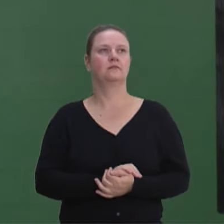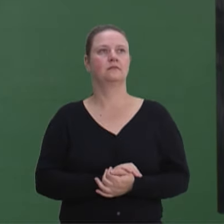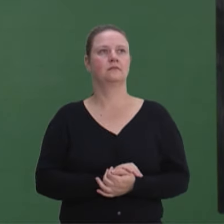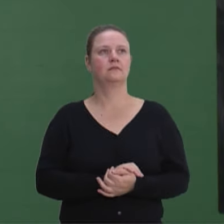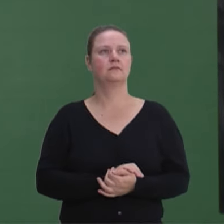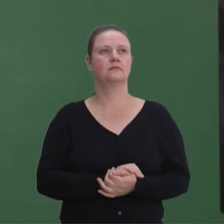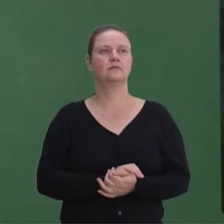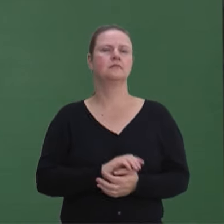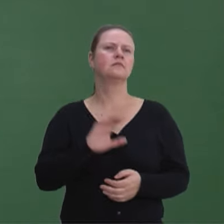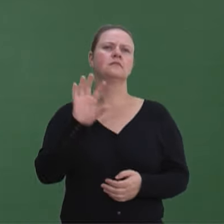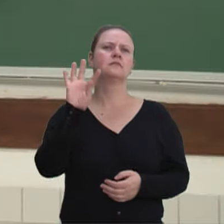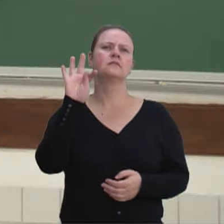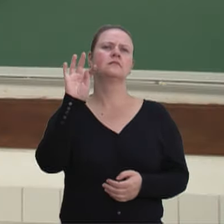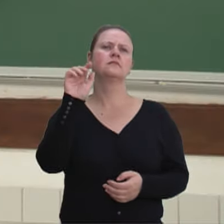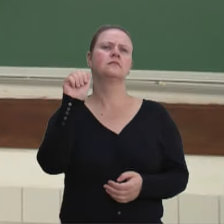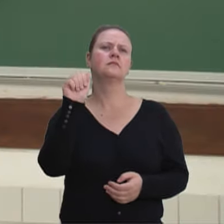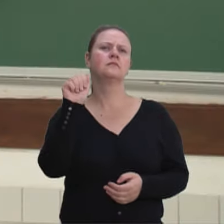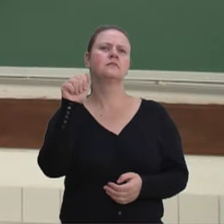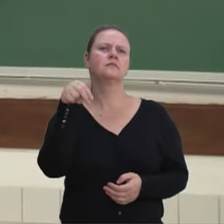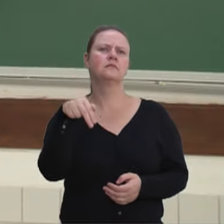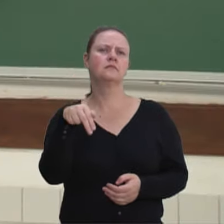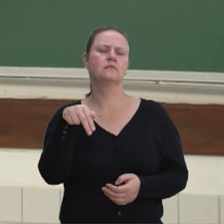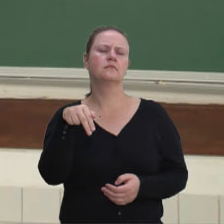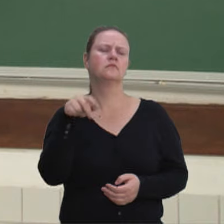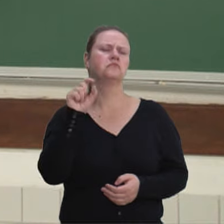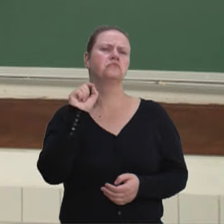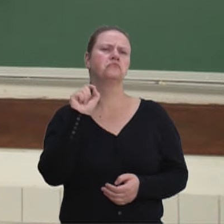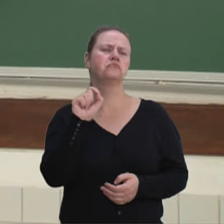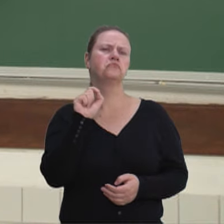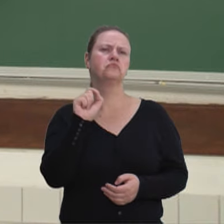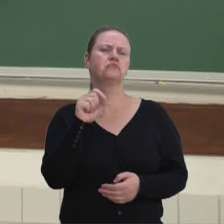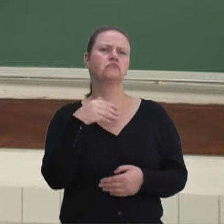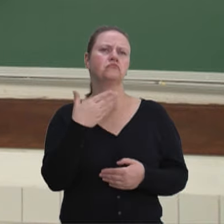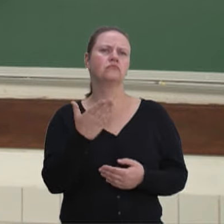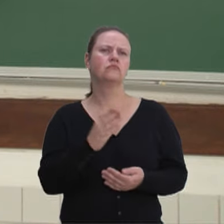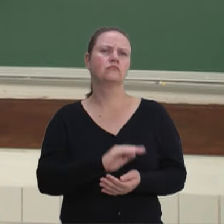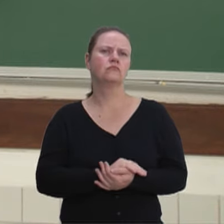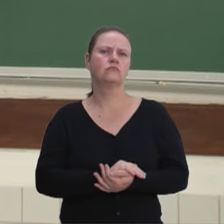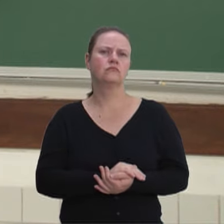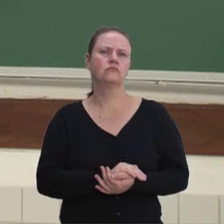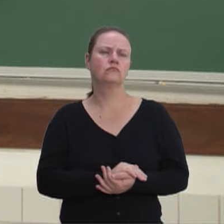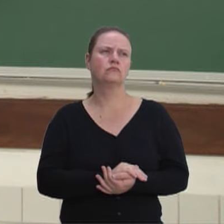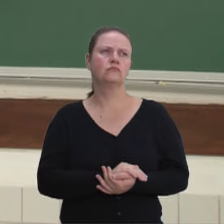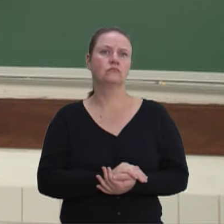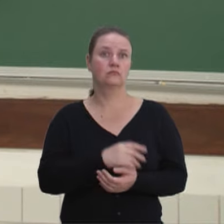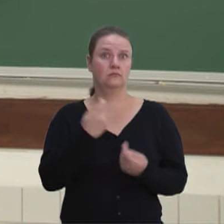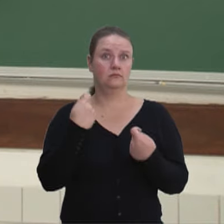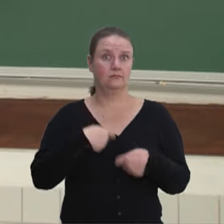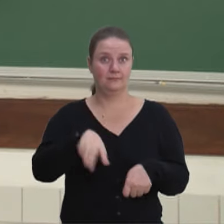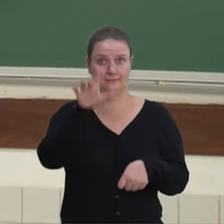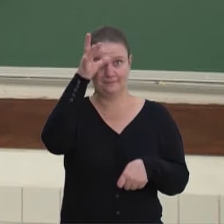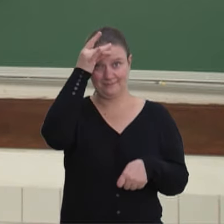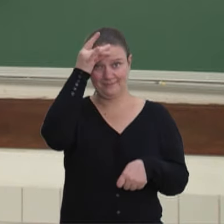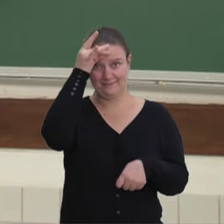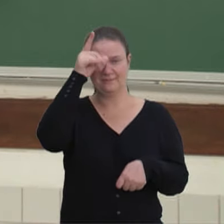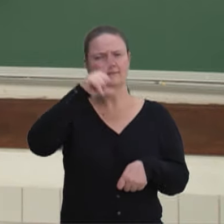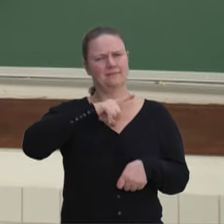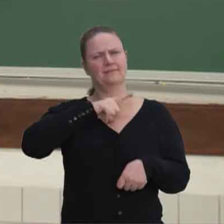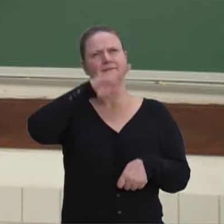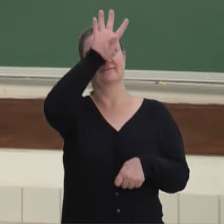Tangente de 60. Esse aí a gente tem lá, tem que meio que estar decorado, mas a gente tem também na